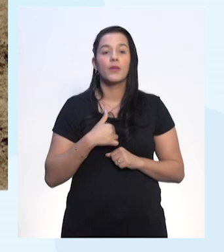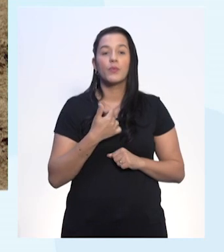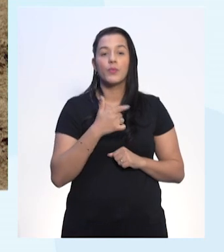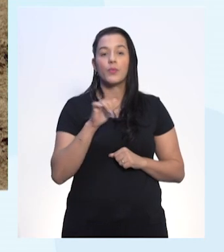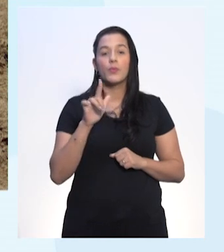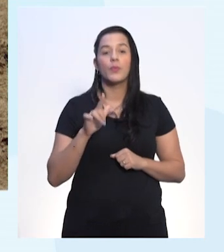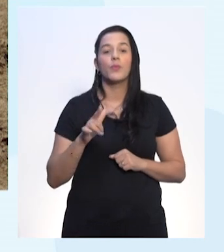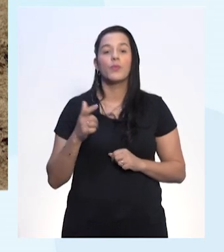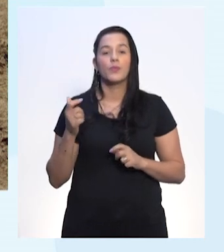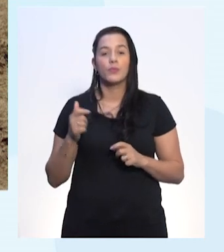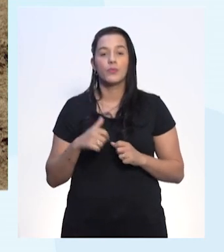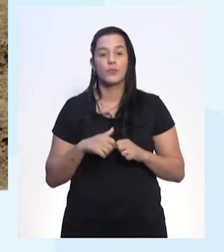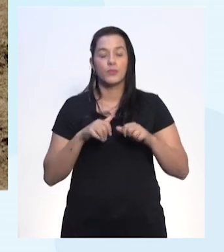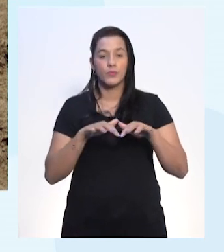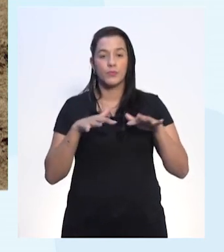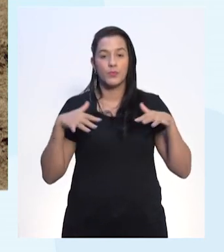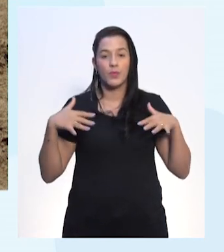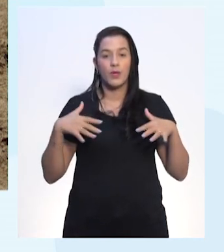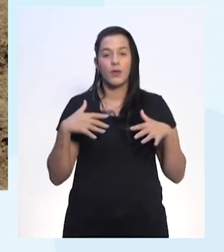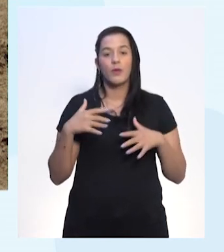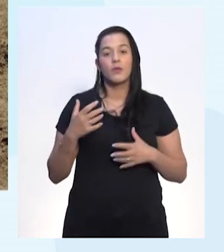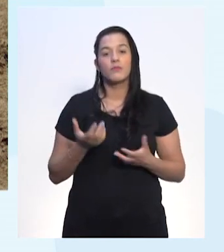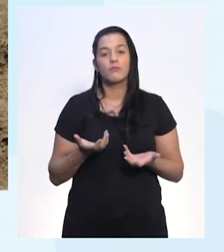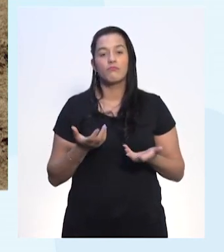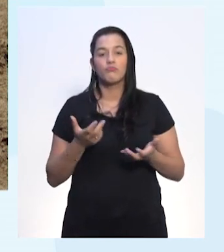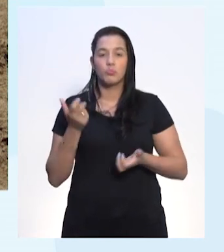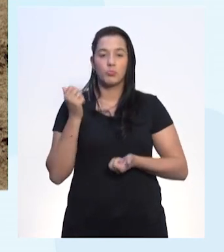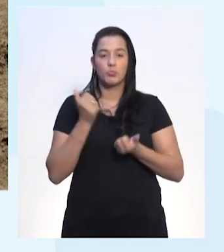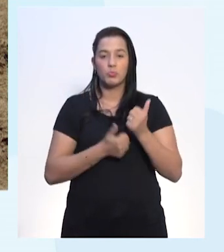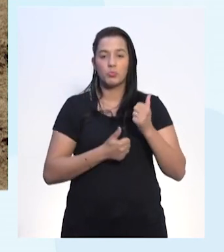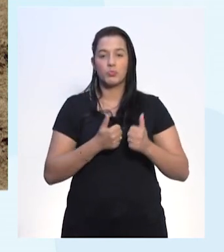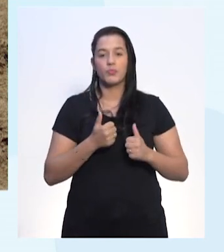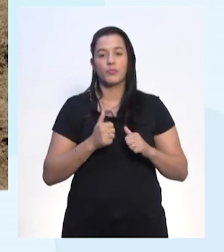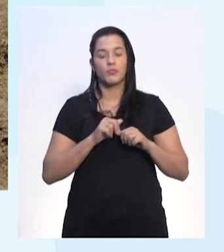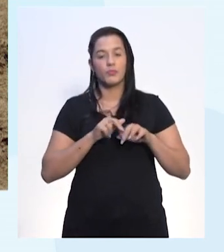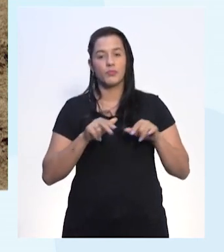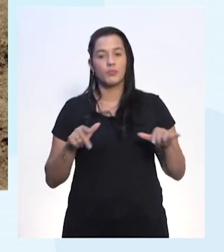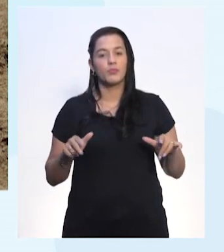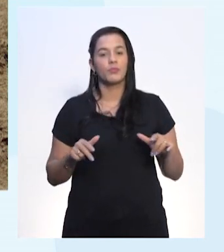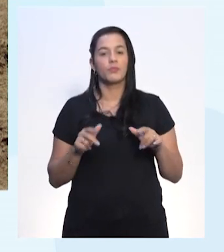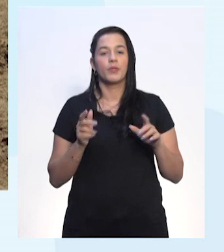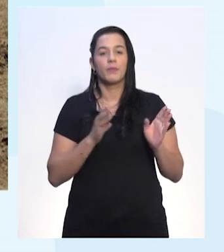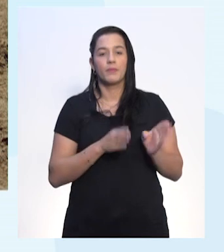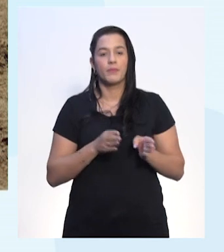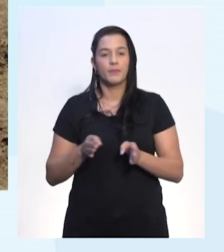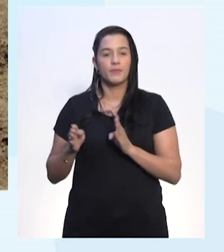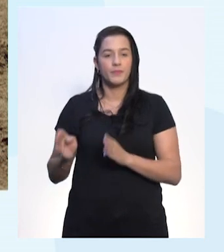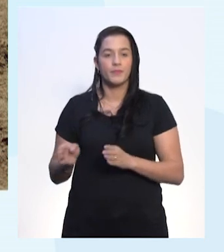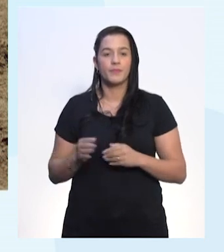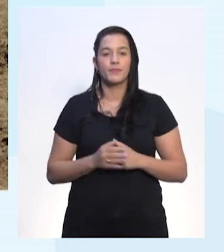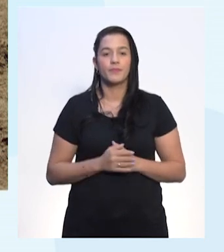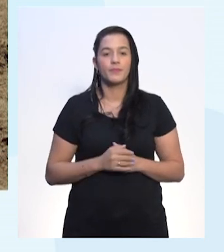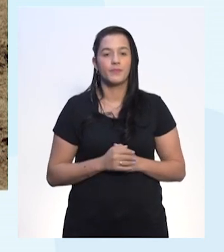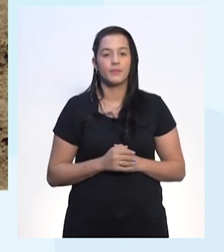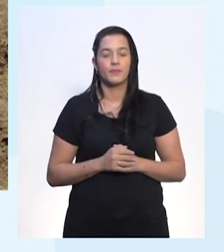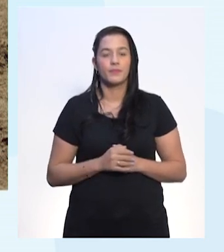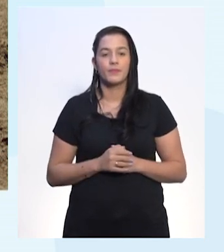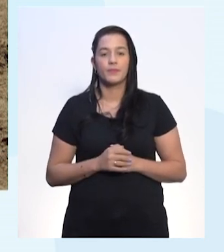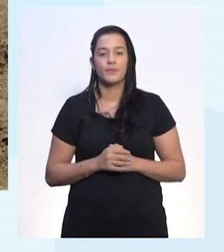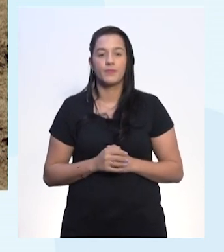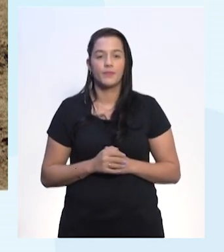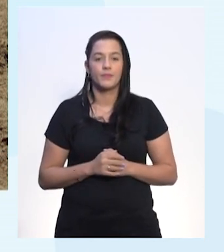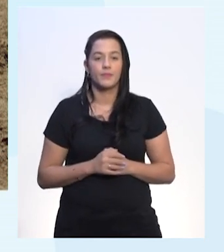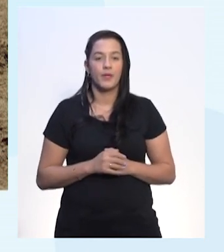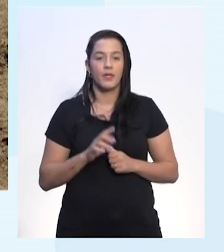eu também encontrei um que é um espaço aí mais organizadinho, tá vendo? Com lugar